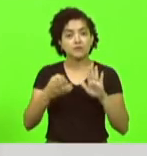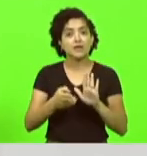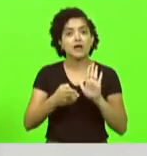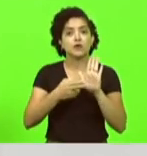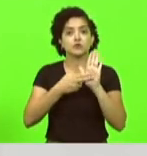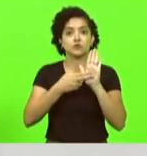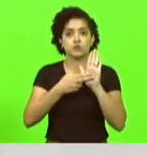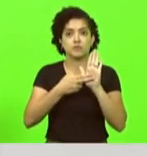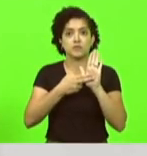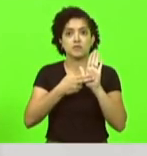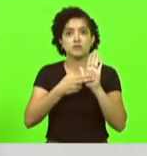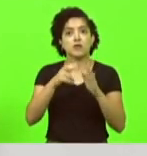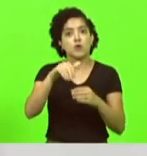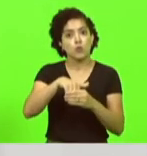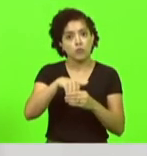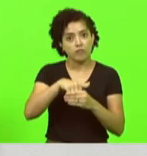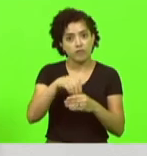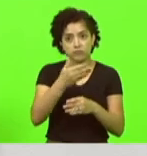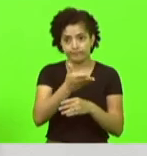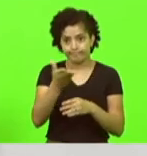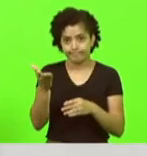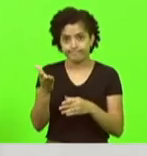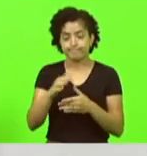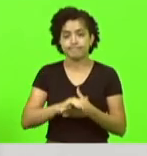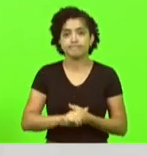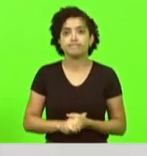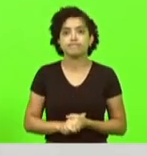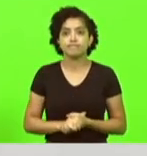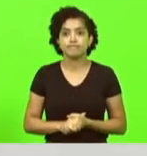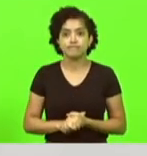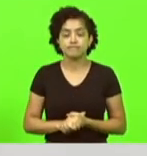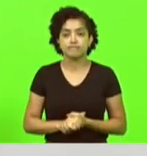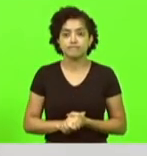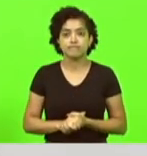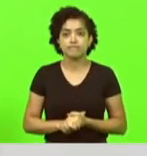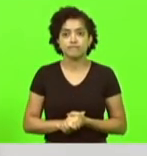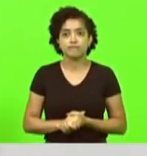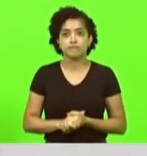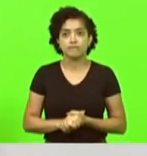com o voto de meus pares e